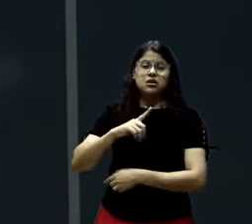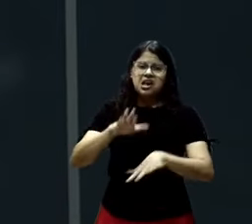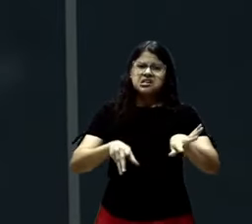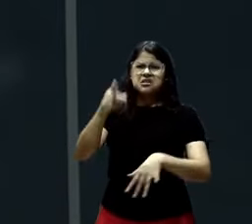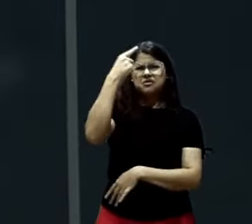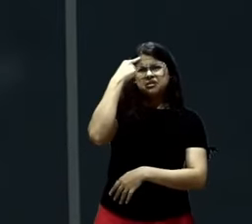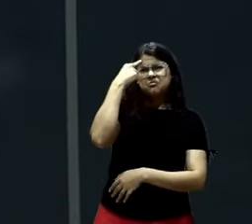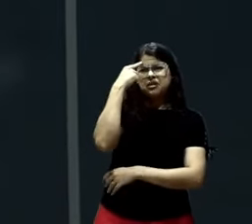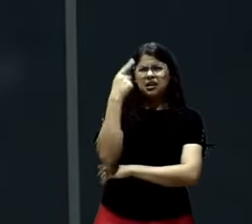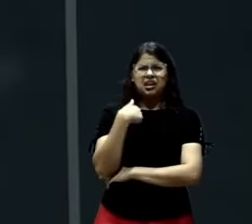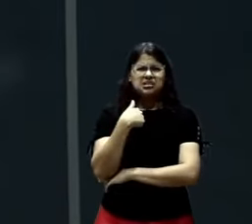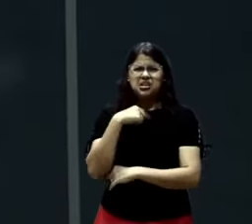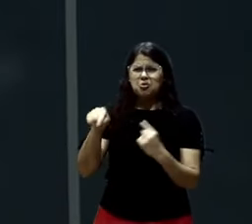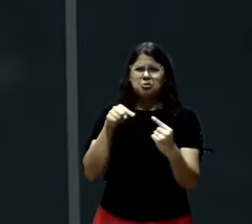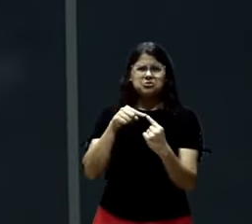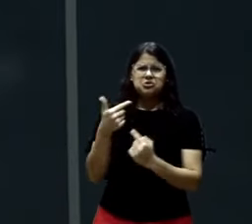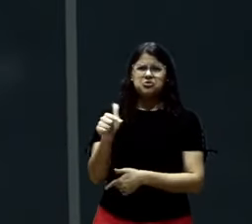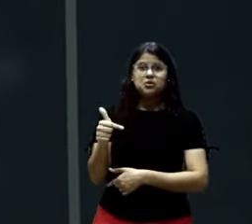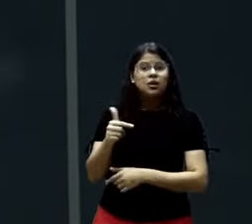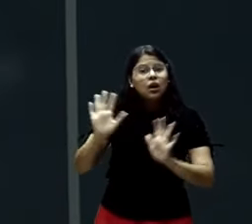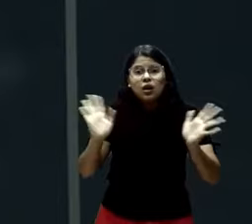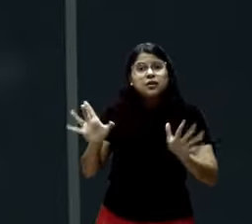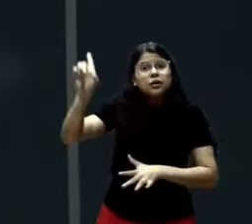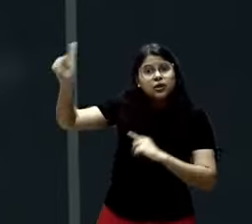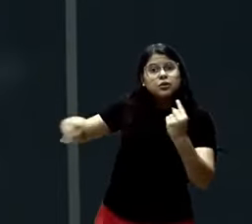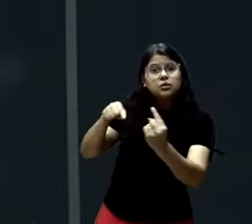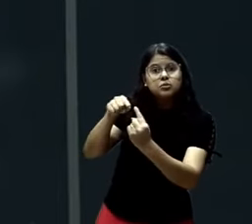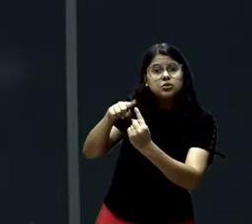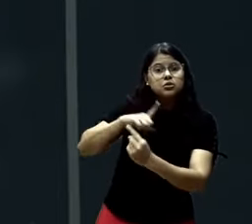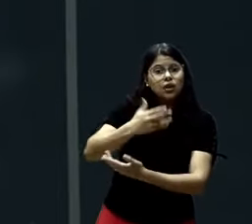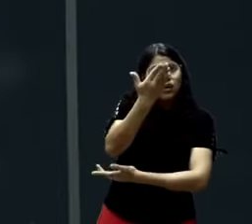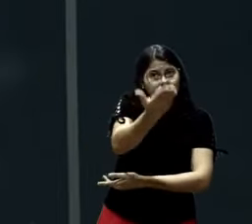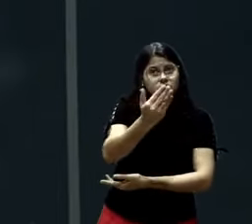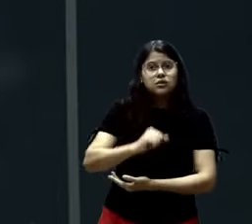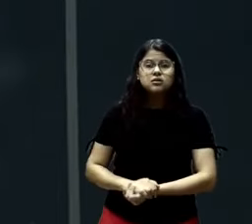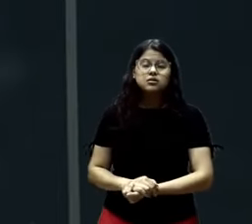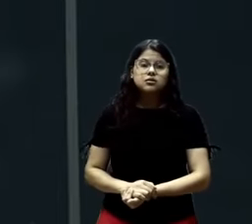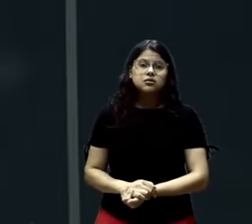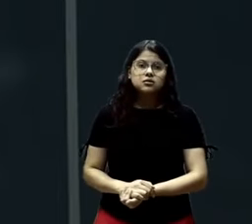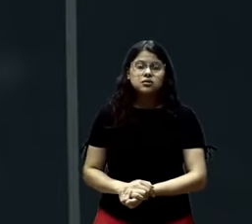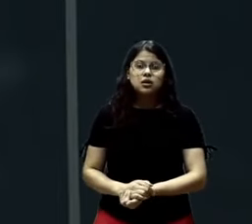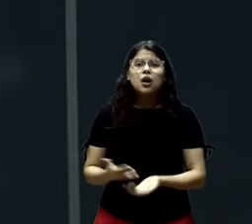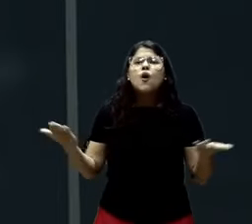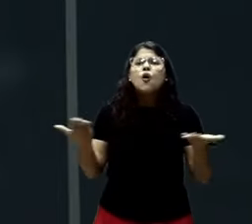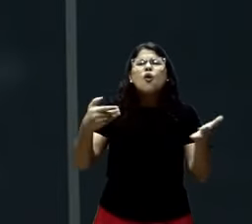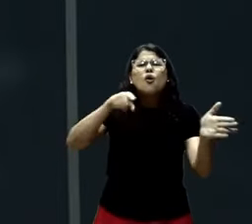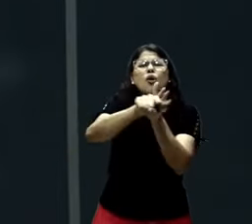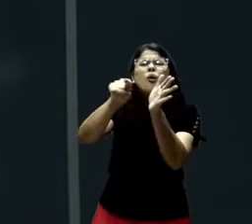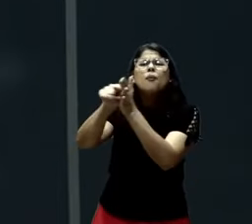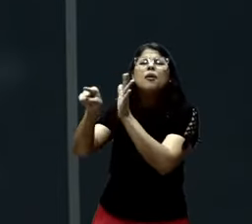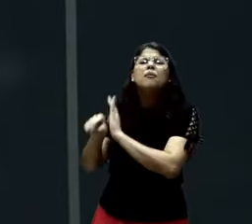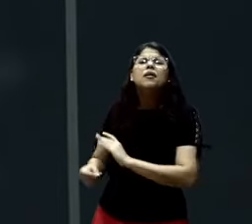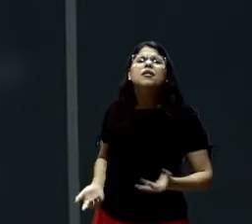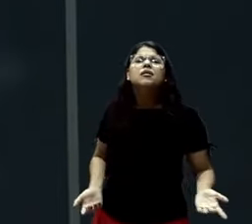achando aqui que você é um a mais. Não, Deus tem um propósito na sua vida. E a grande pergunta é essa: Deus, o que